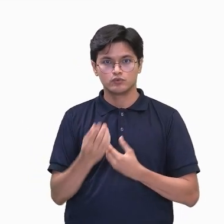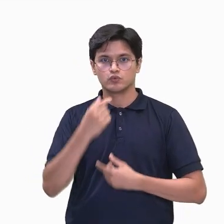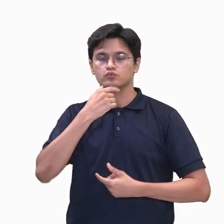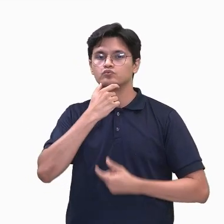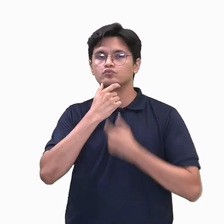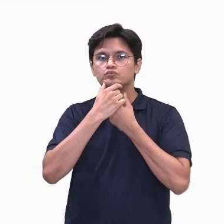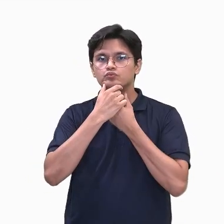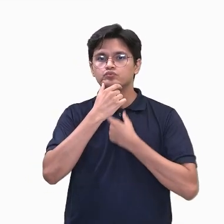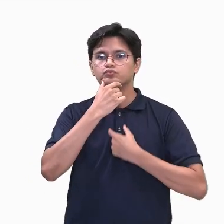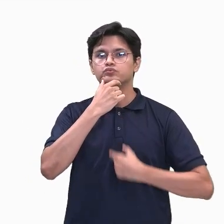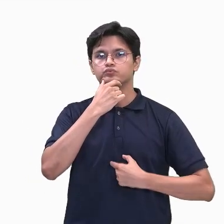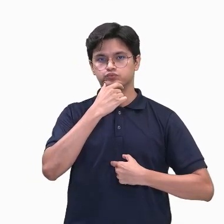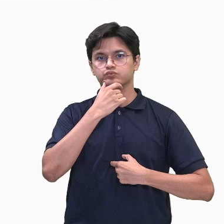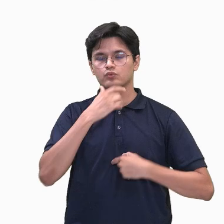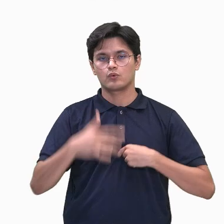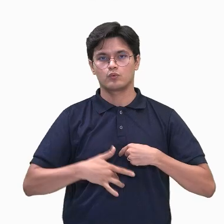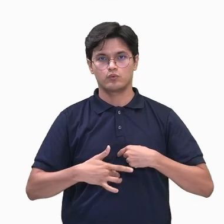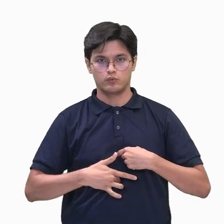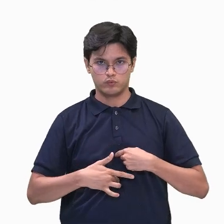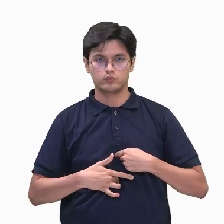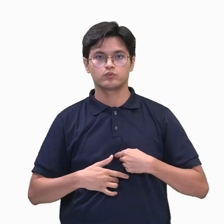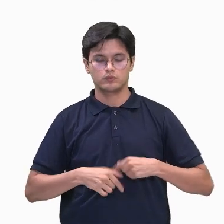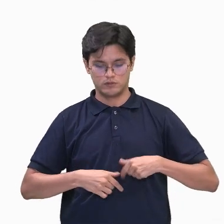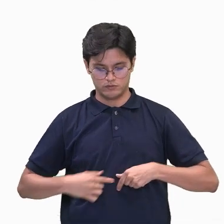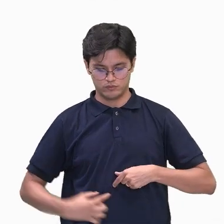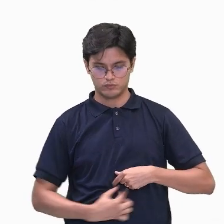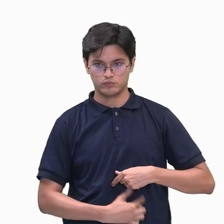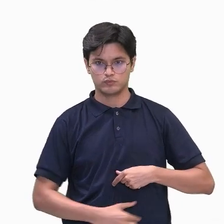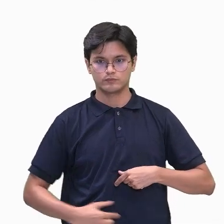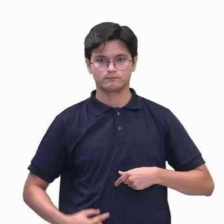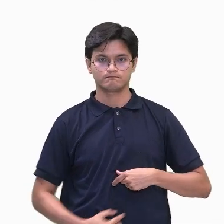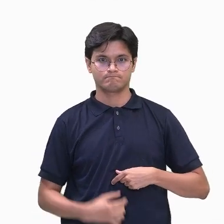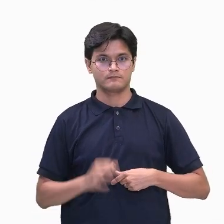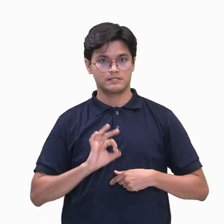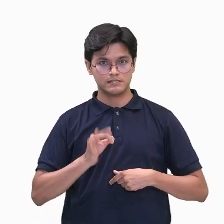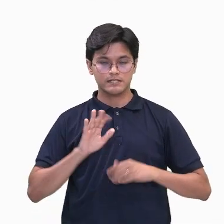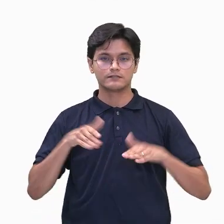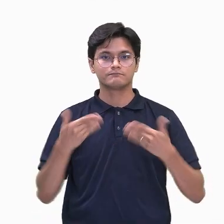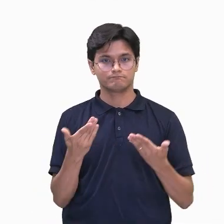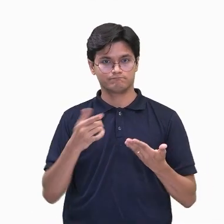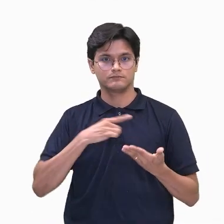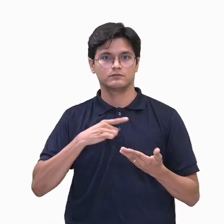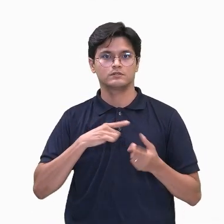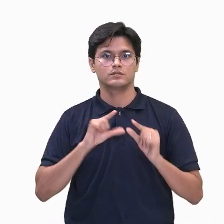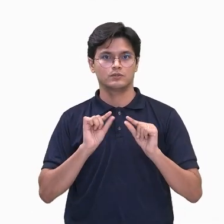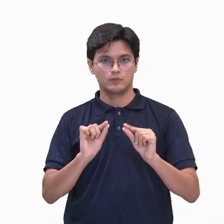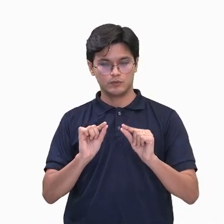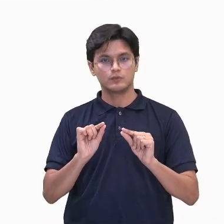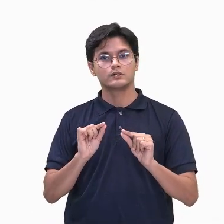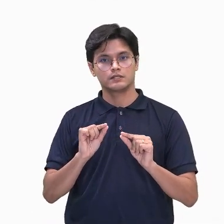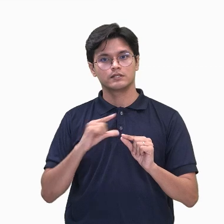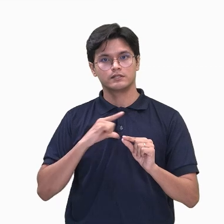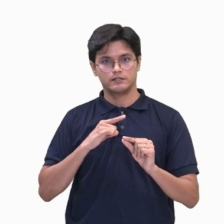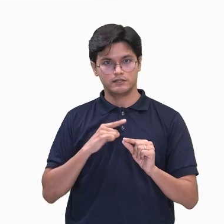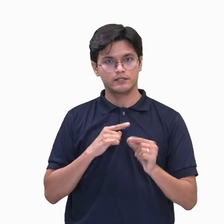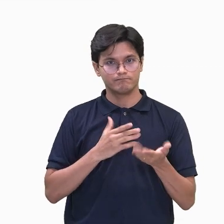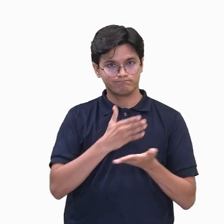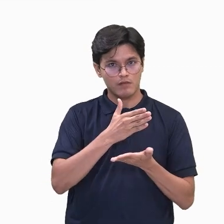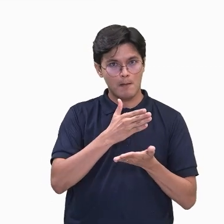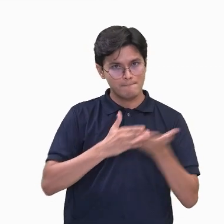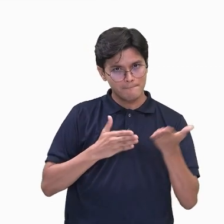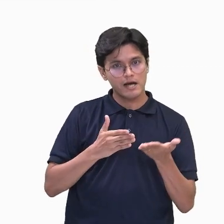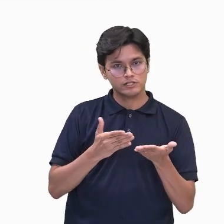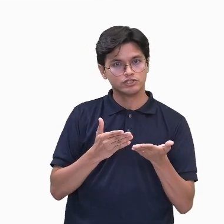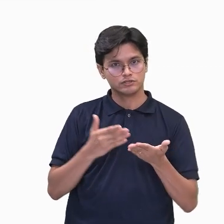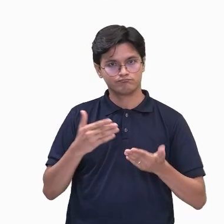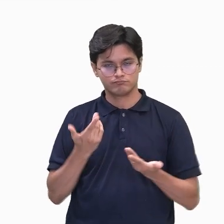exemplo, estômago e intestino, certo? Então, a gente tem esse recorte aí da imagem,